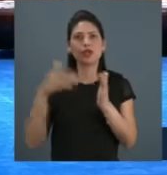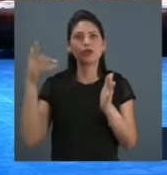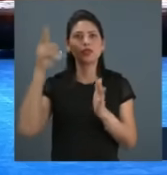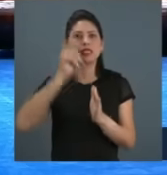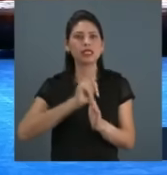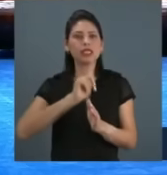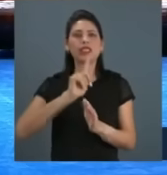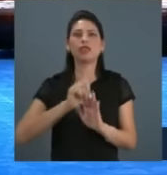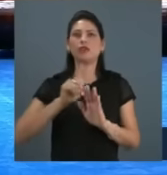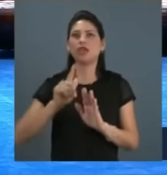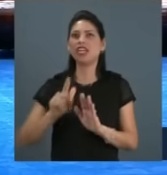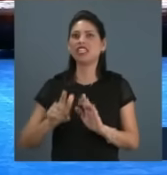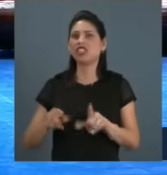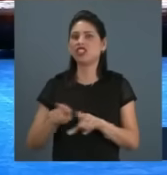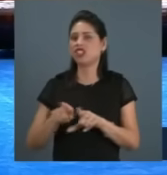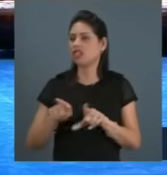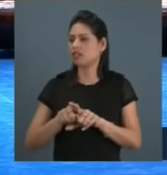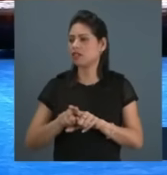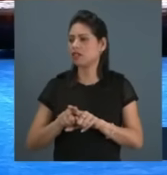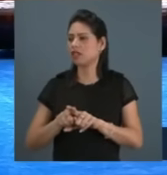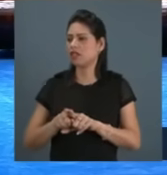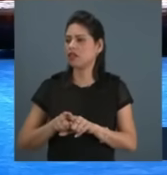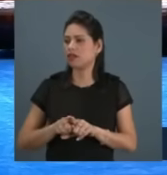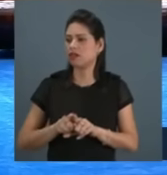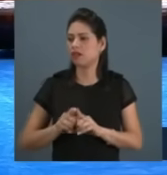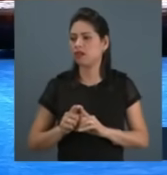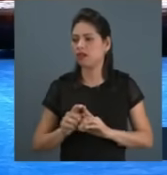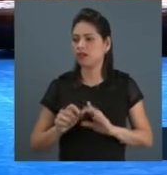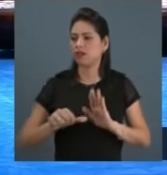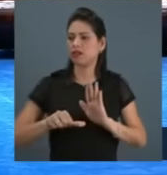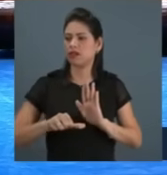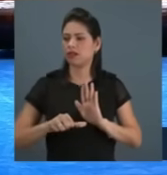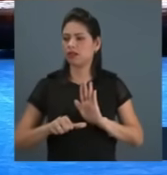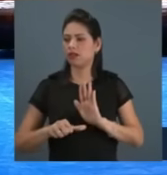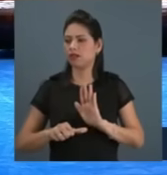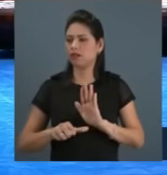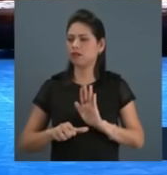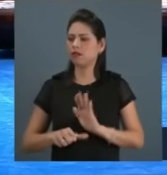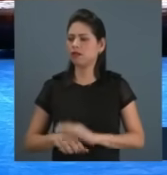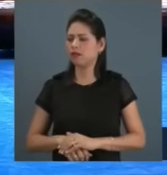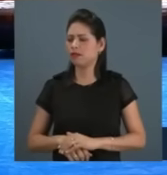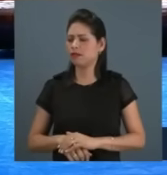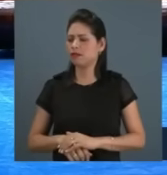anistia ampla, geral e irrestrita para o bem do nosso amado Brasil. Muito obrigado.